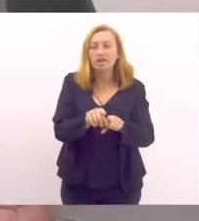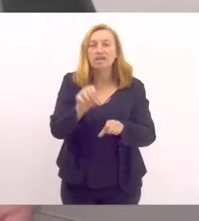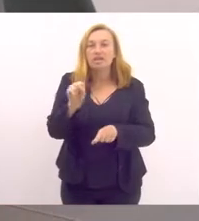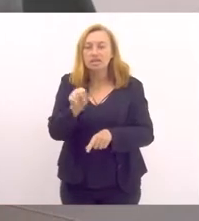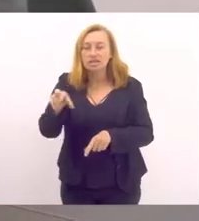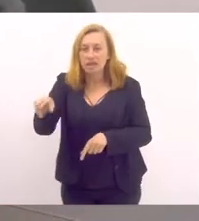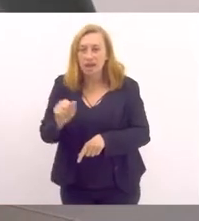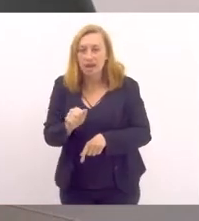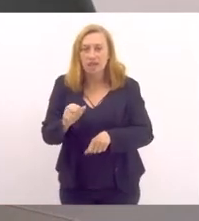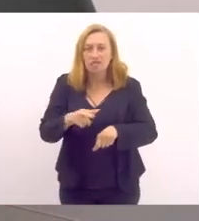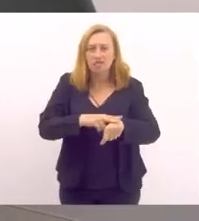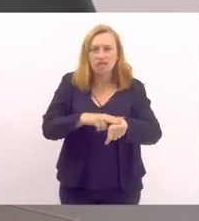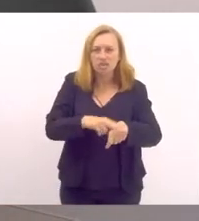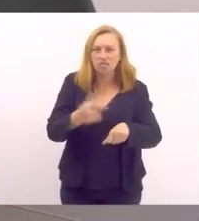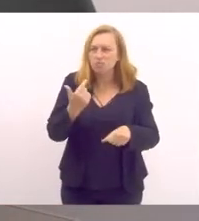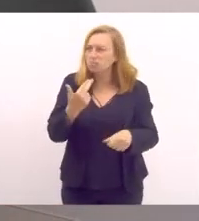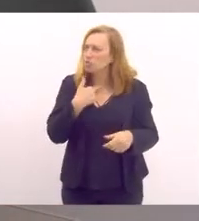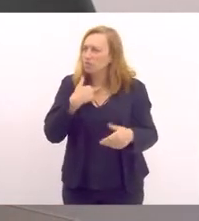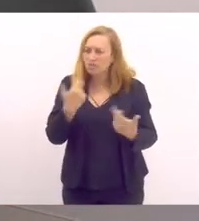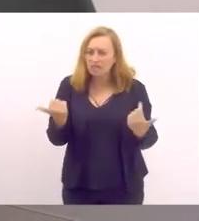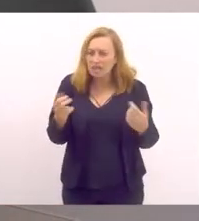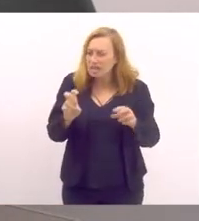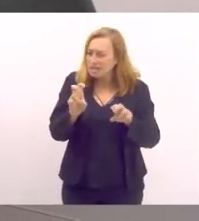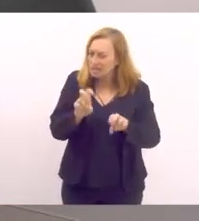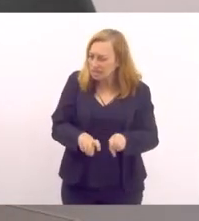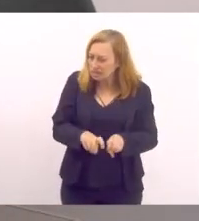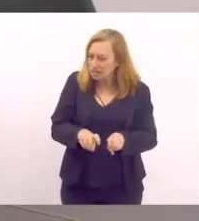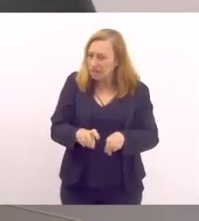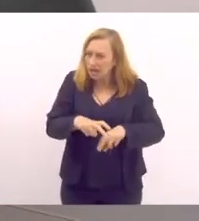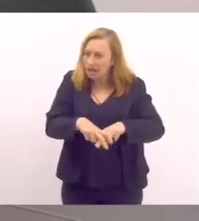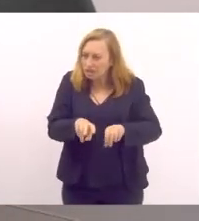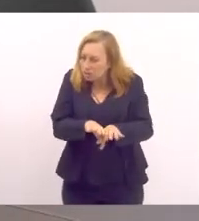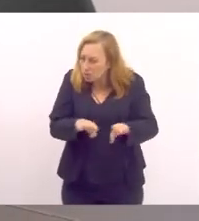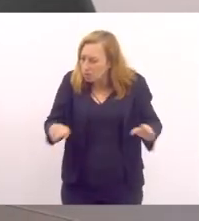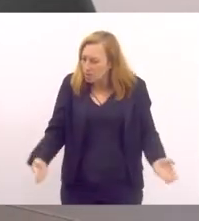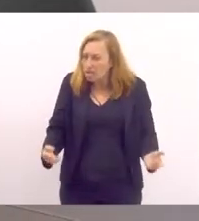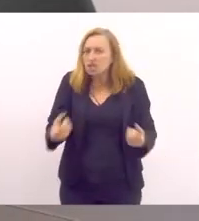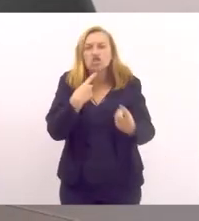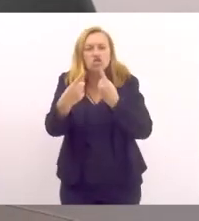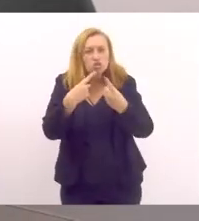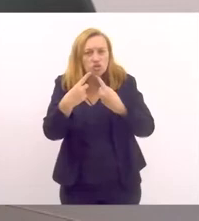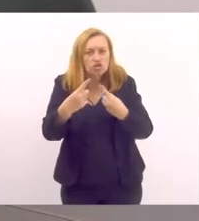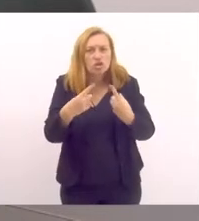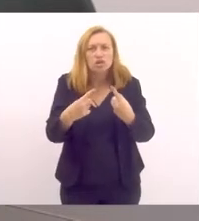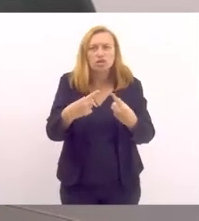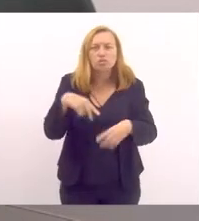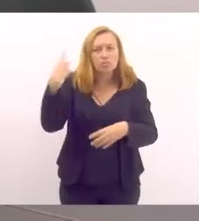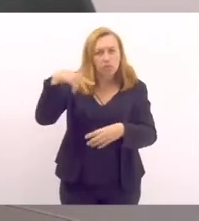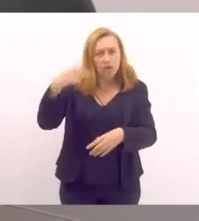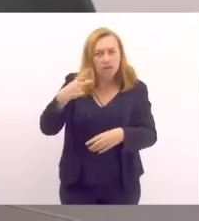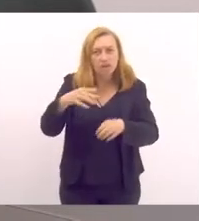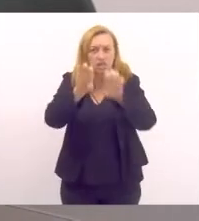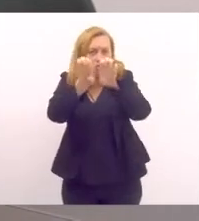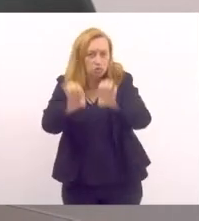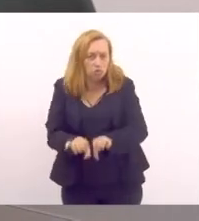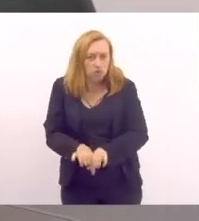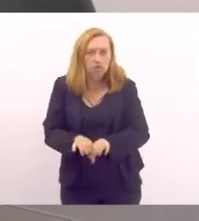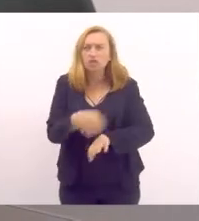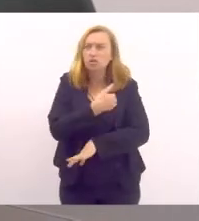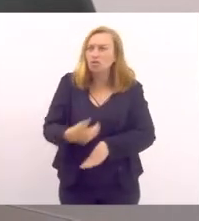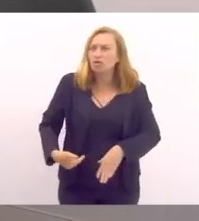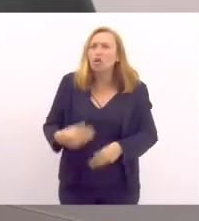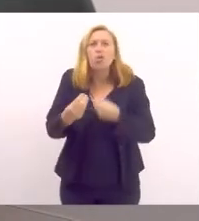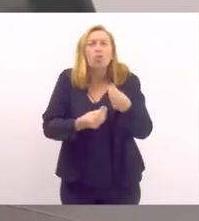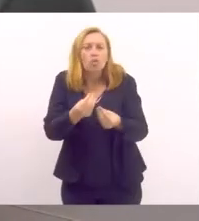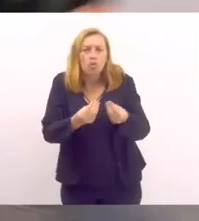mesa para poder ter discutir política pública, discutir políticas estruturantes, política de governo, como que a